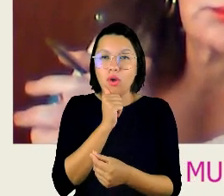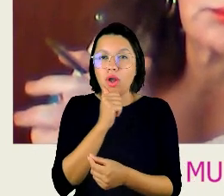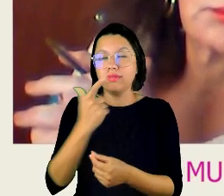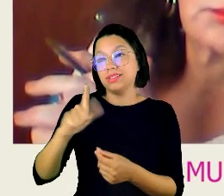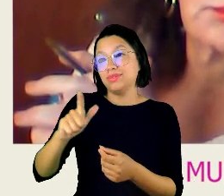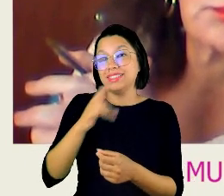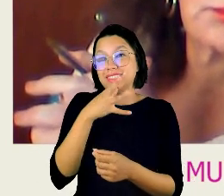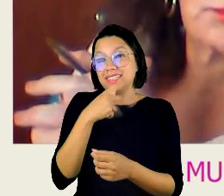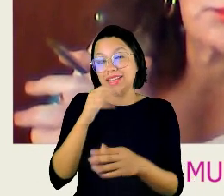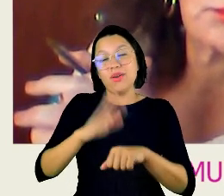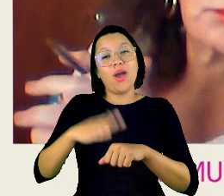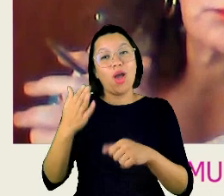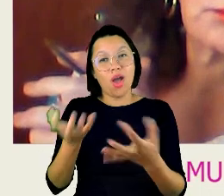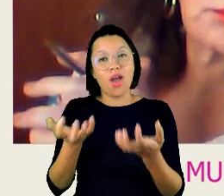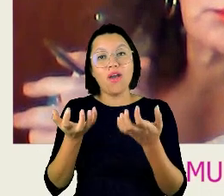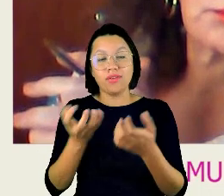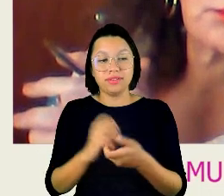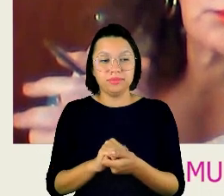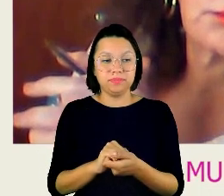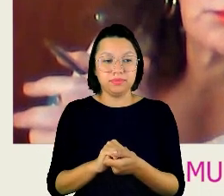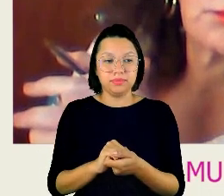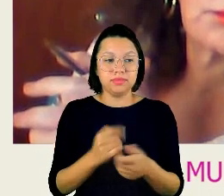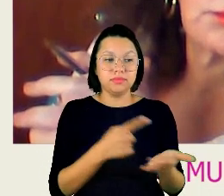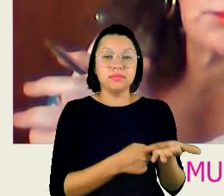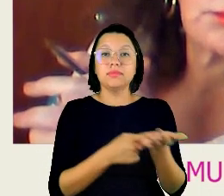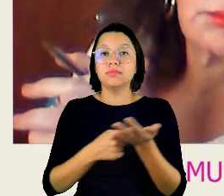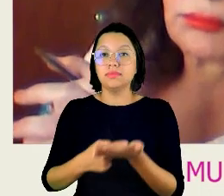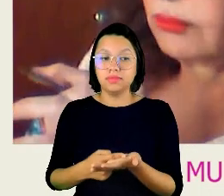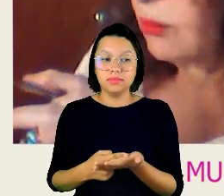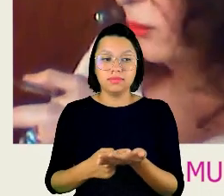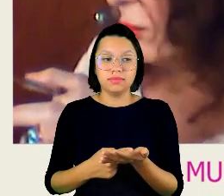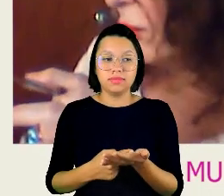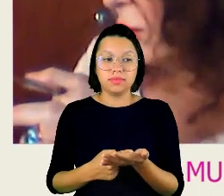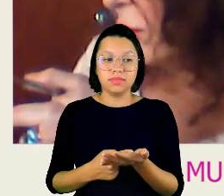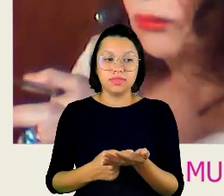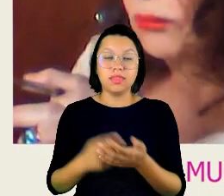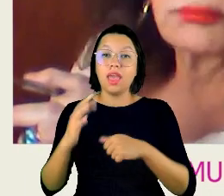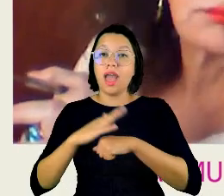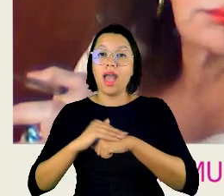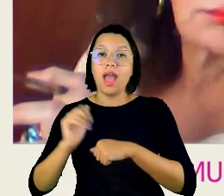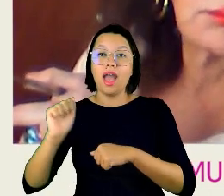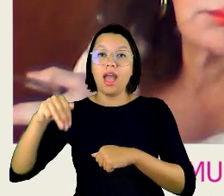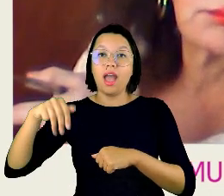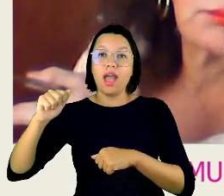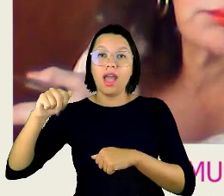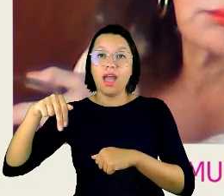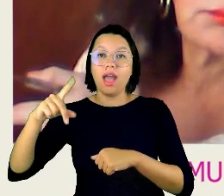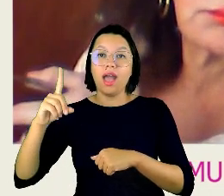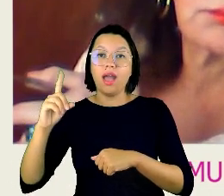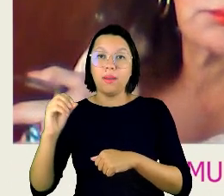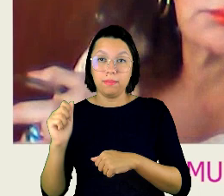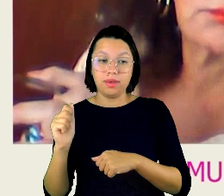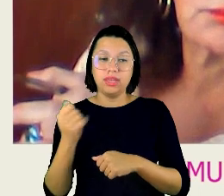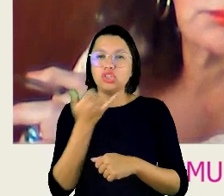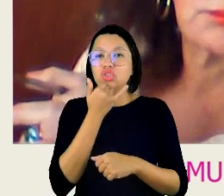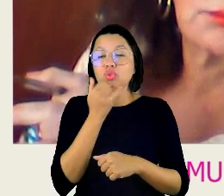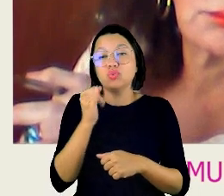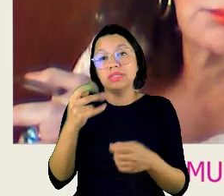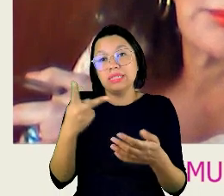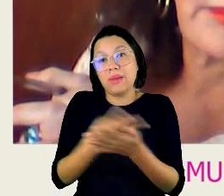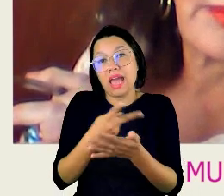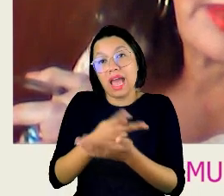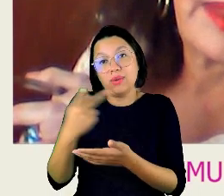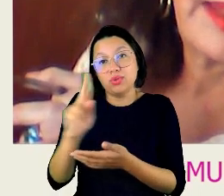sem mais delongas, eu gostaria de convidar a querida Amanda. E aí, Amanda, por favor, desculpa se eu errar o